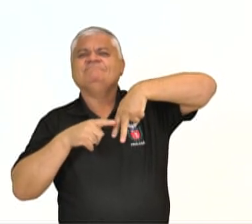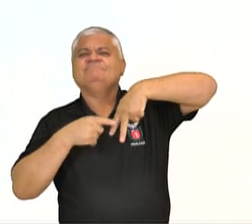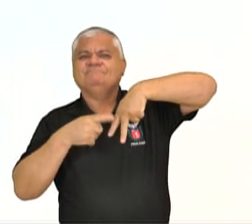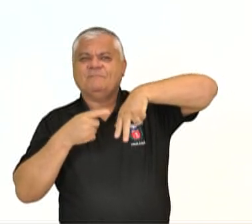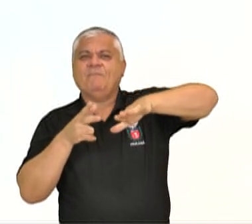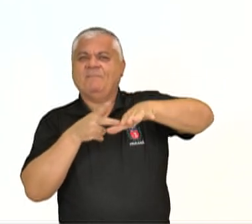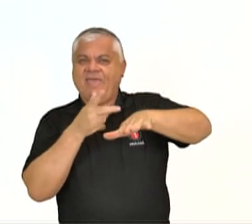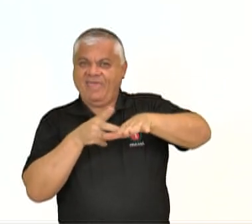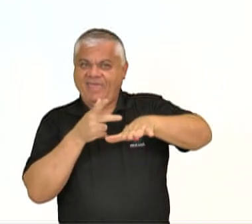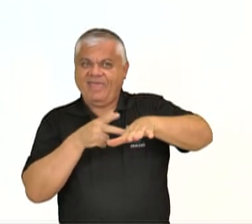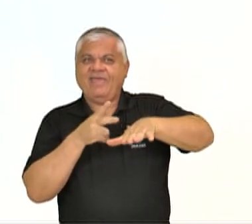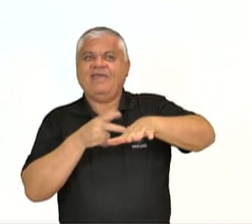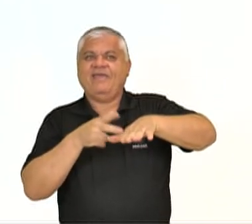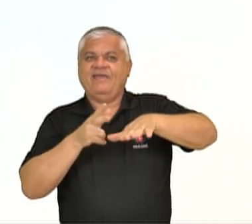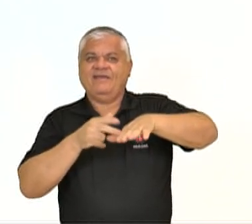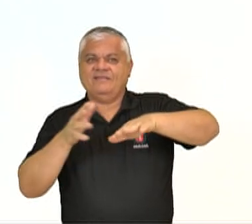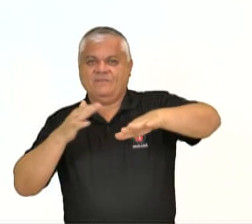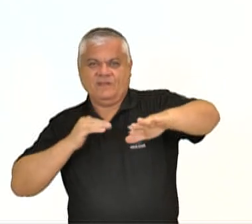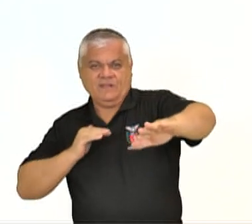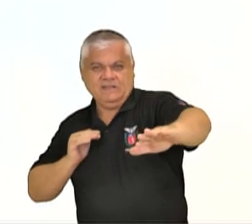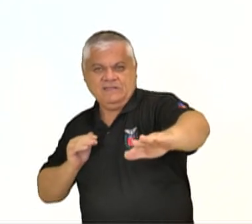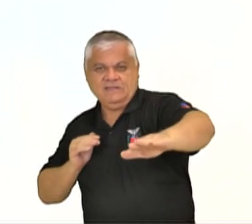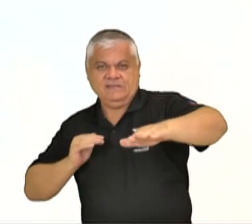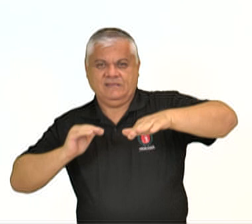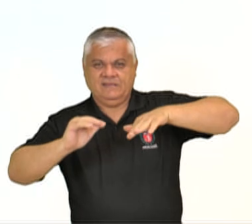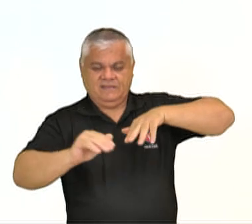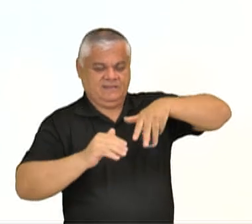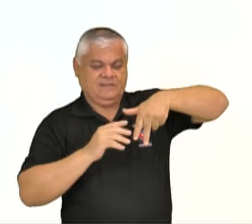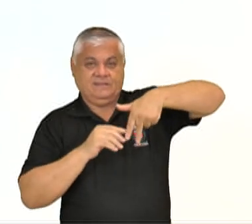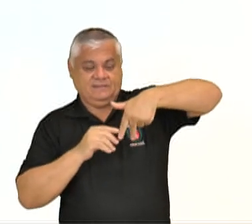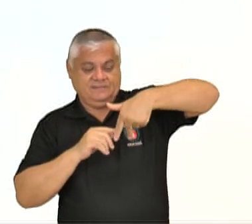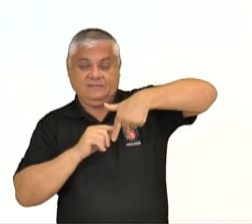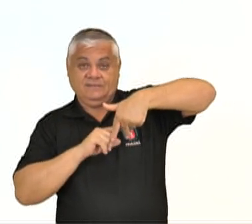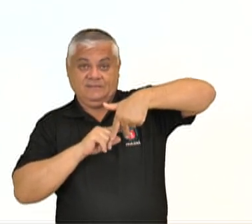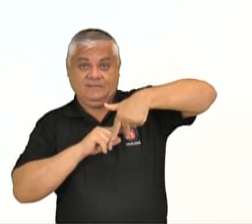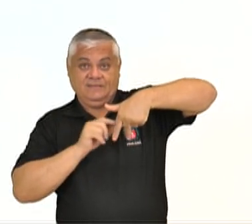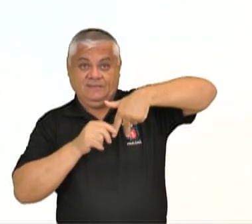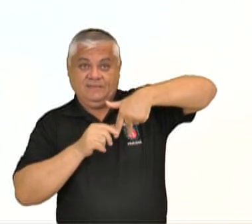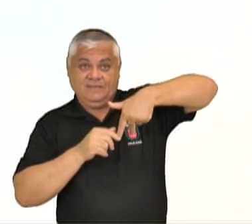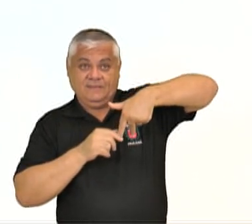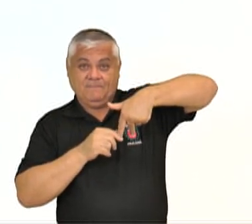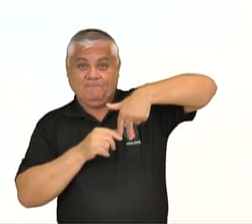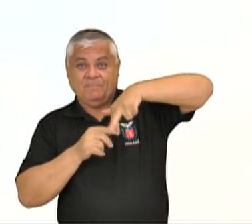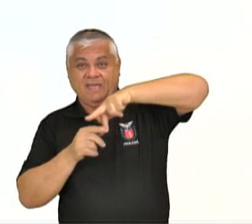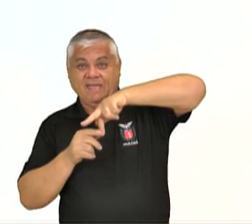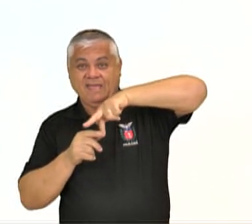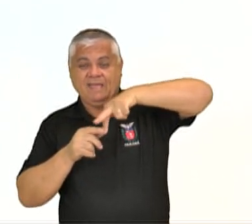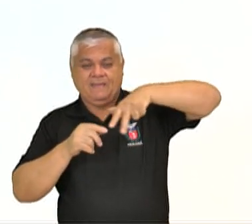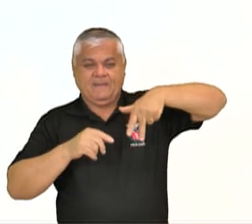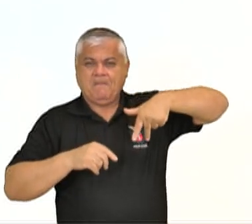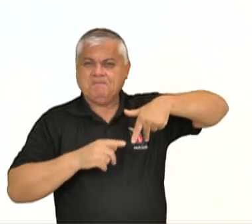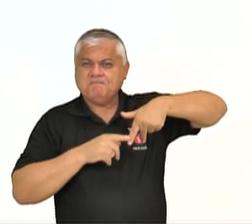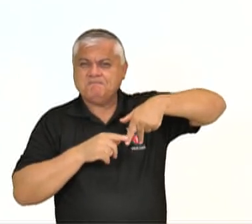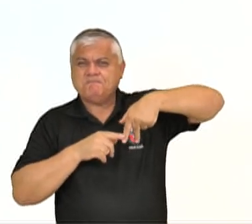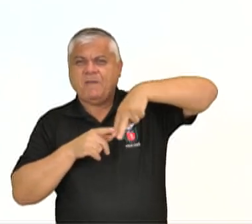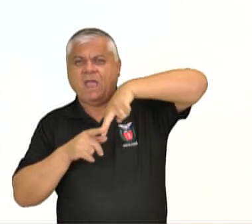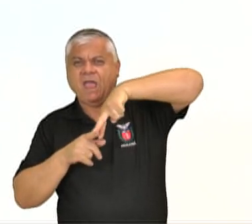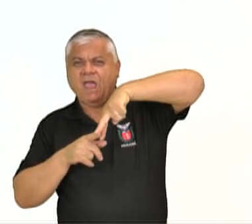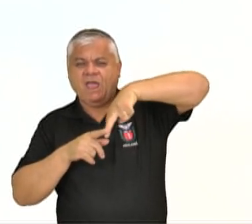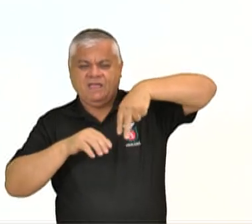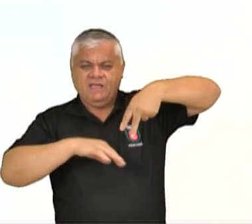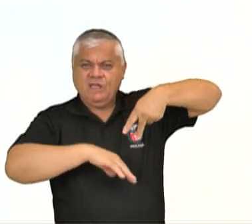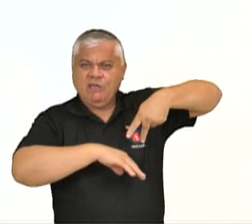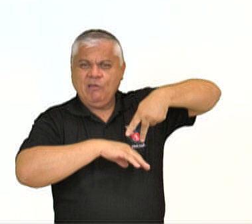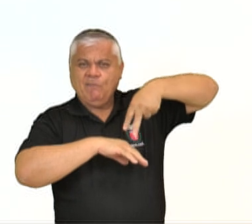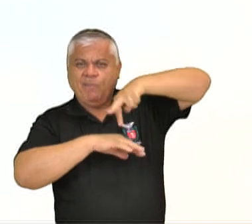em base ginga, a perna de trás sobe lateralmente flexionada, distendendo-se